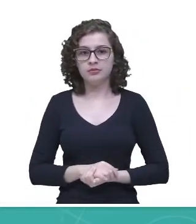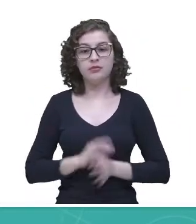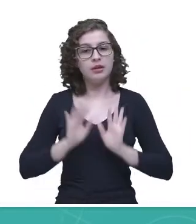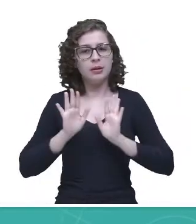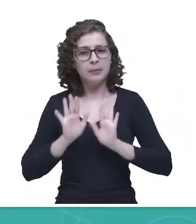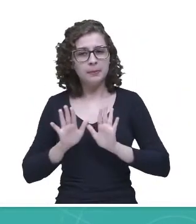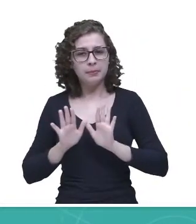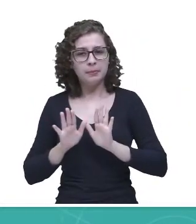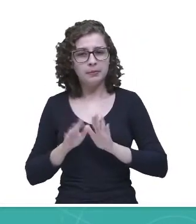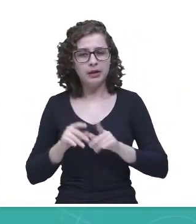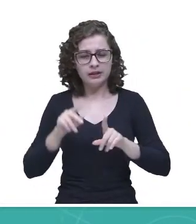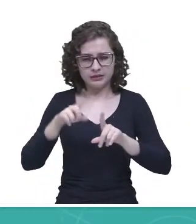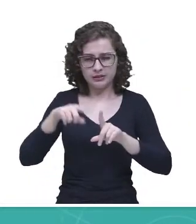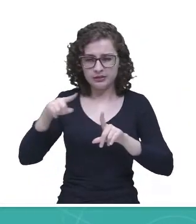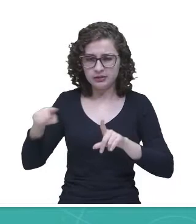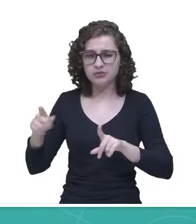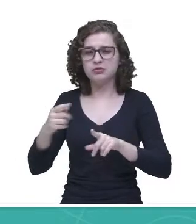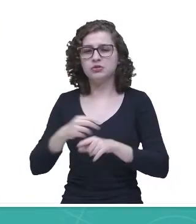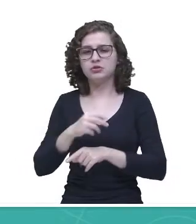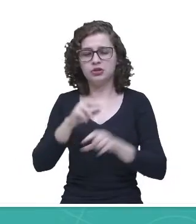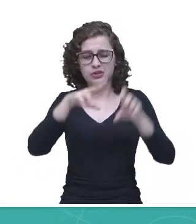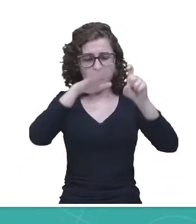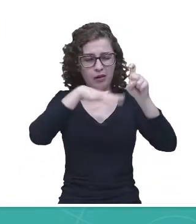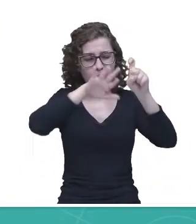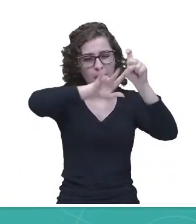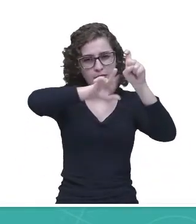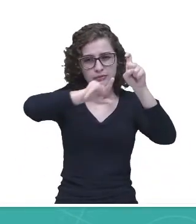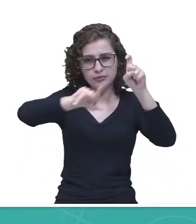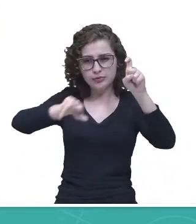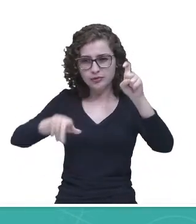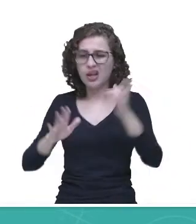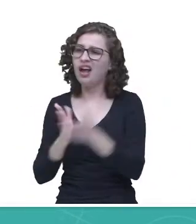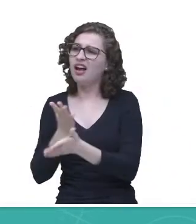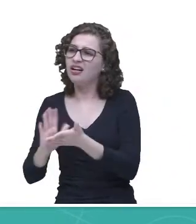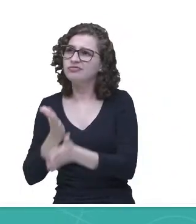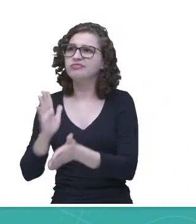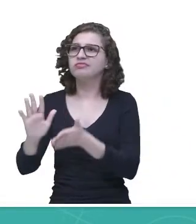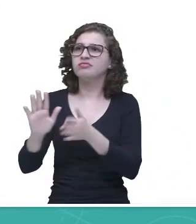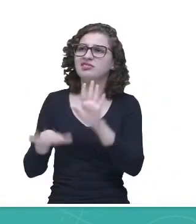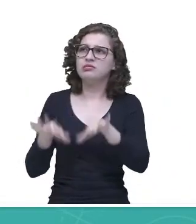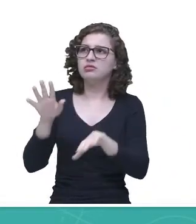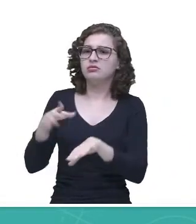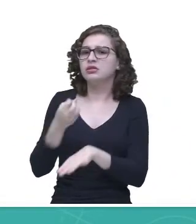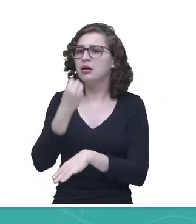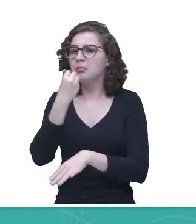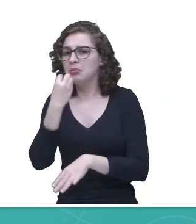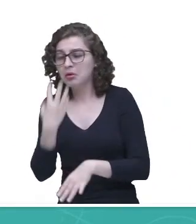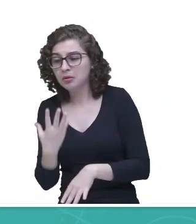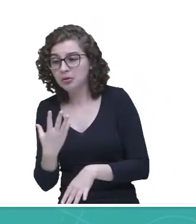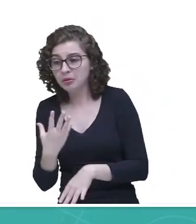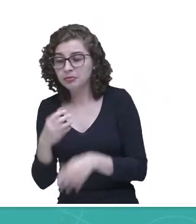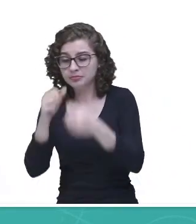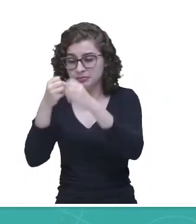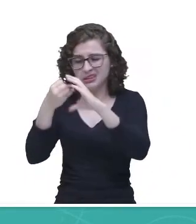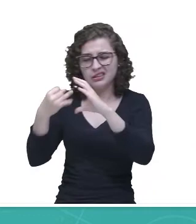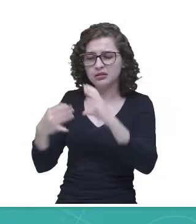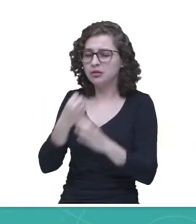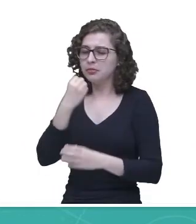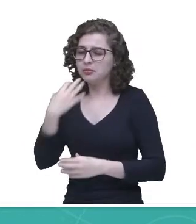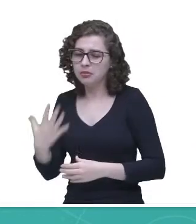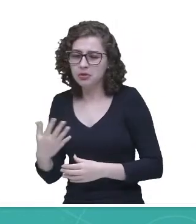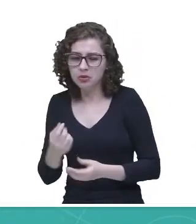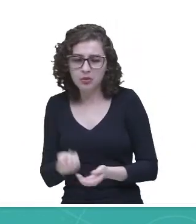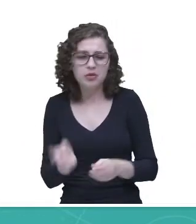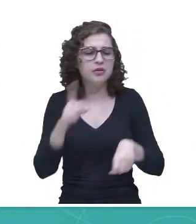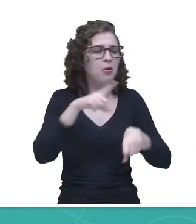religiões politeístas que os deuses, em alguns momentos, eles encarnam características boas, em outros momentos,